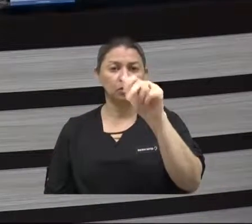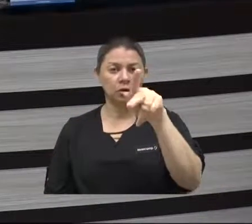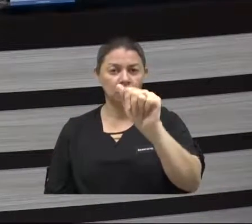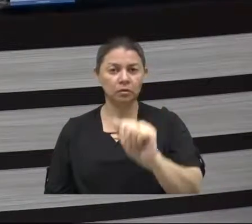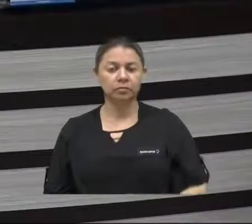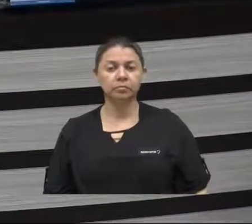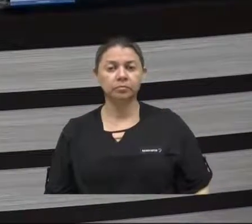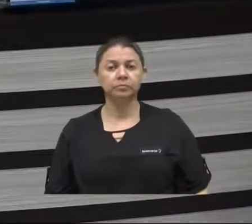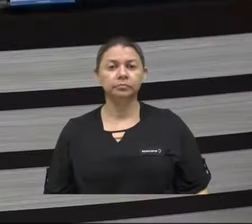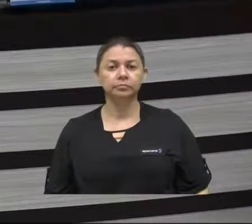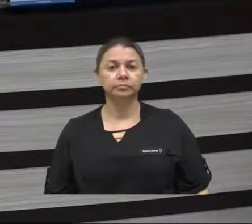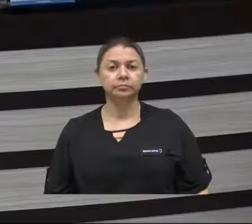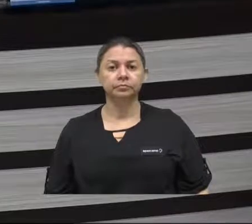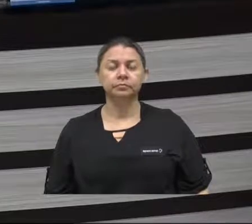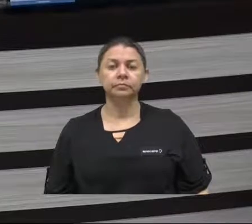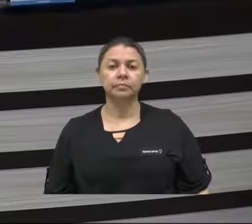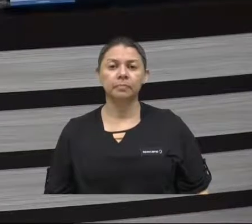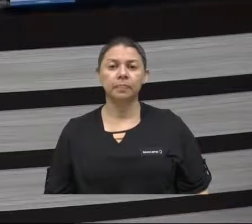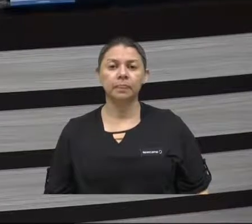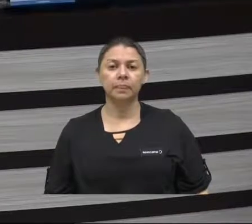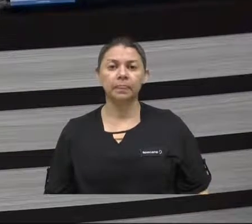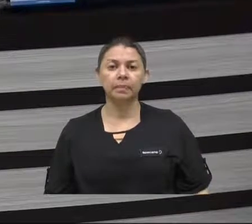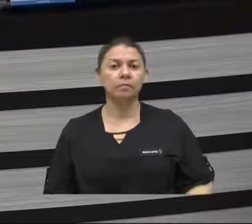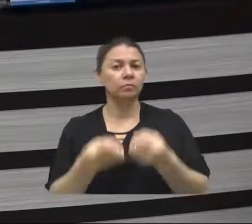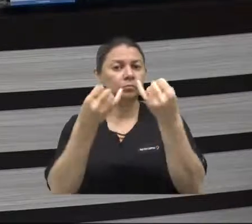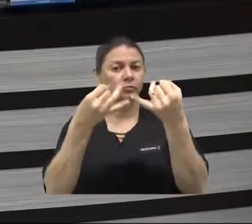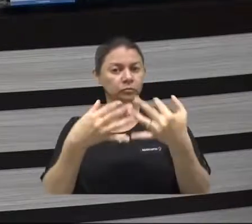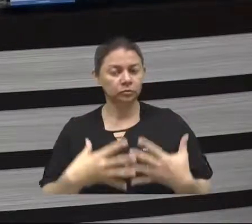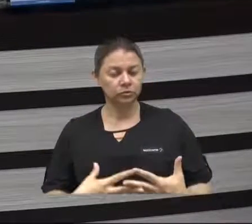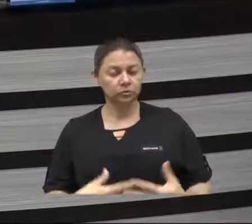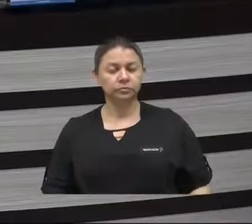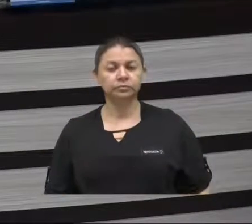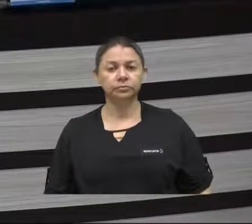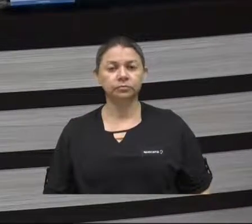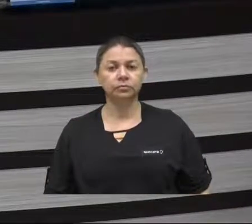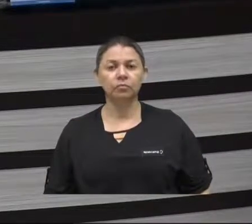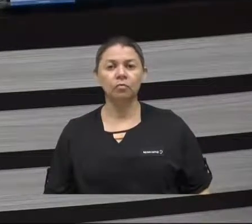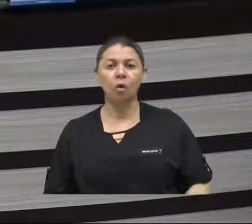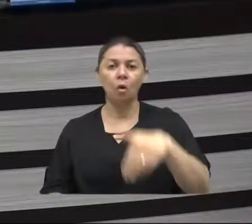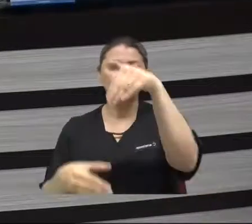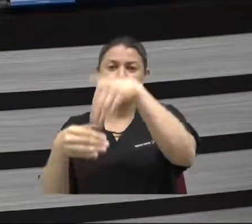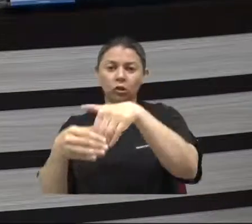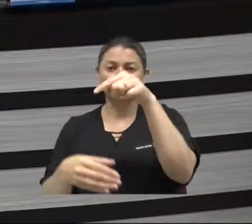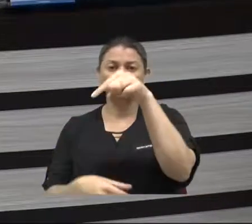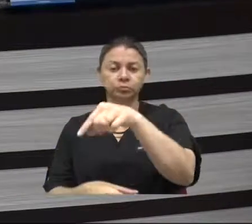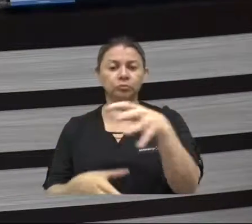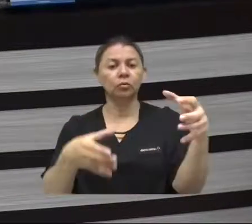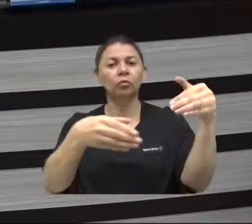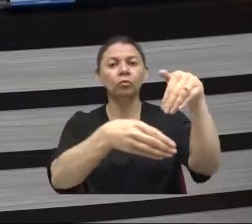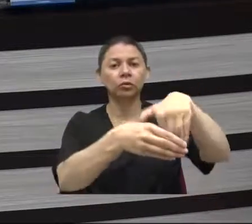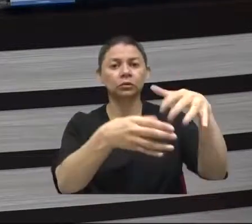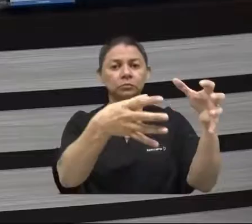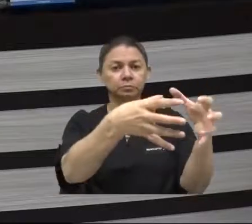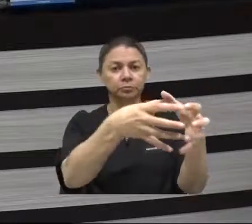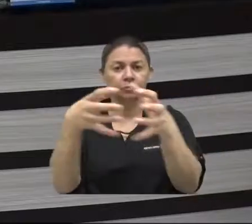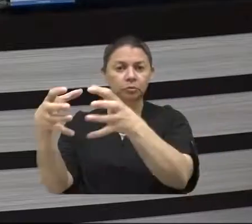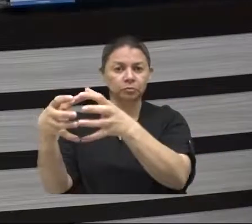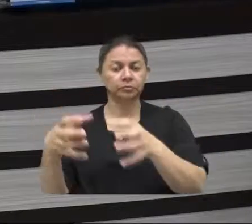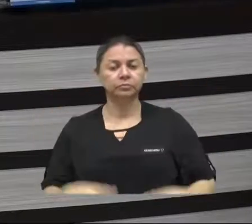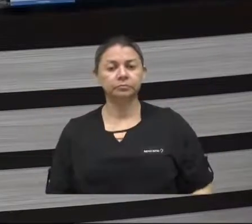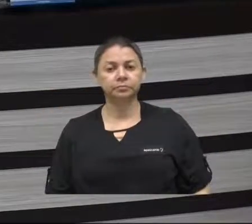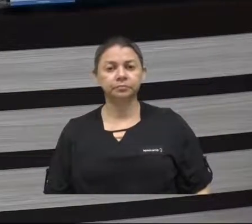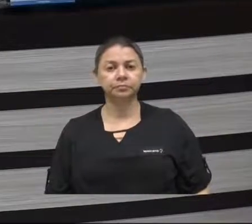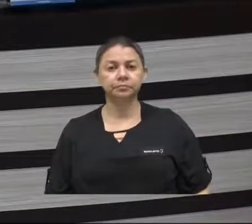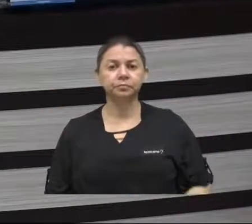O vereador vai votar ou no Sidney Pascotto, ou no Lemão, ou no Sidney Pascotto, ou no Newton, ou